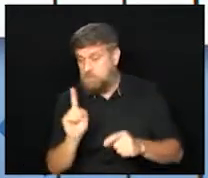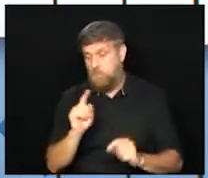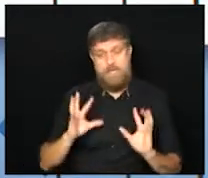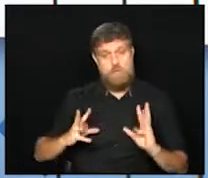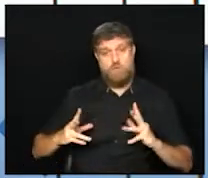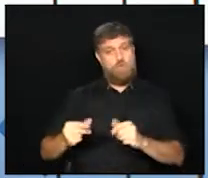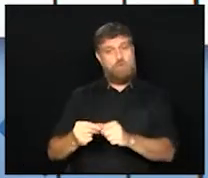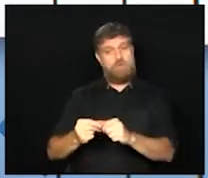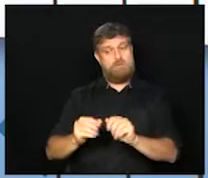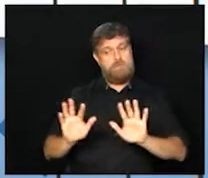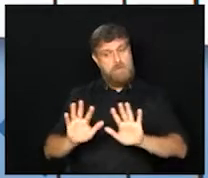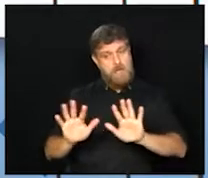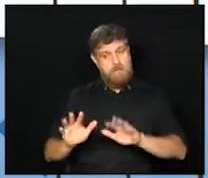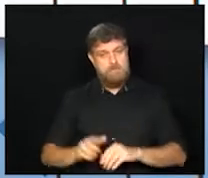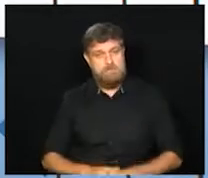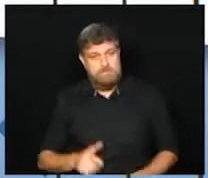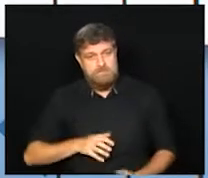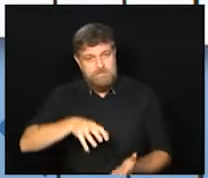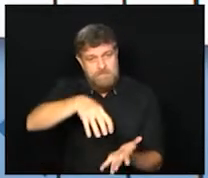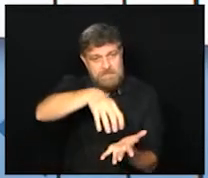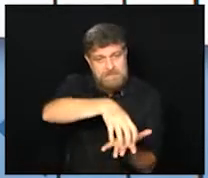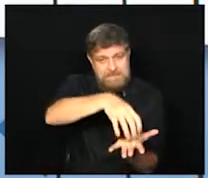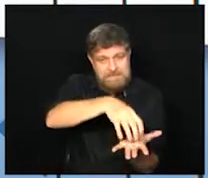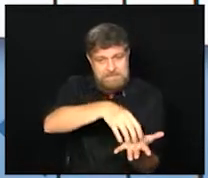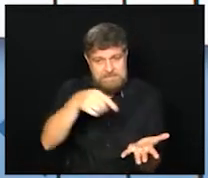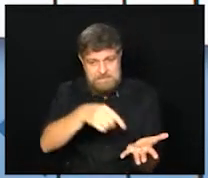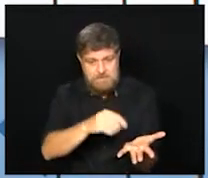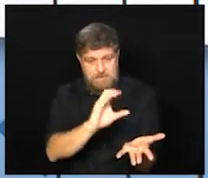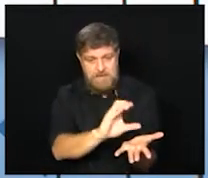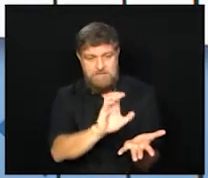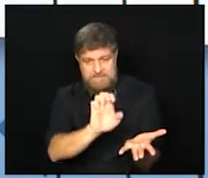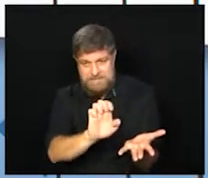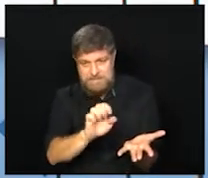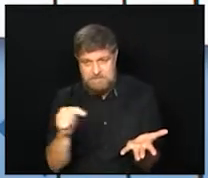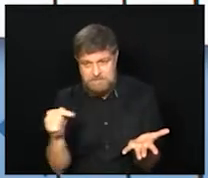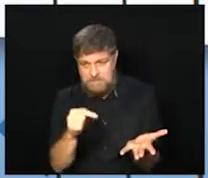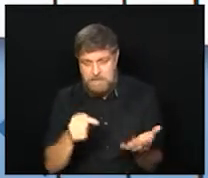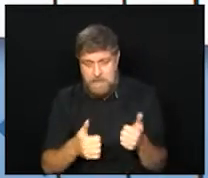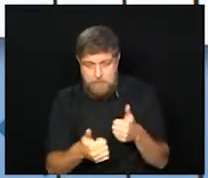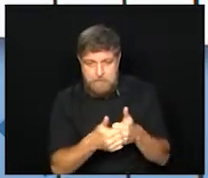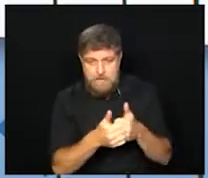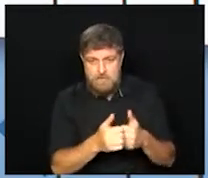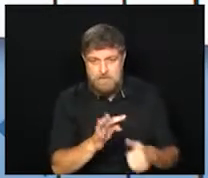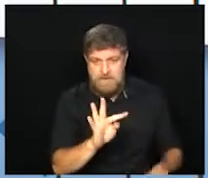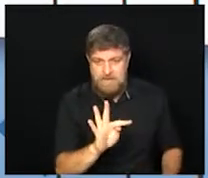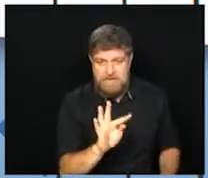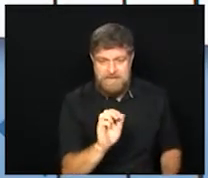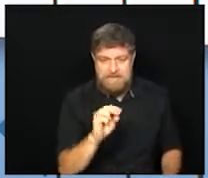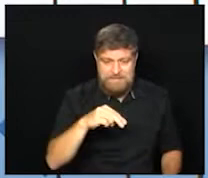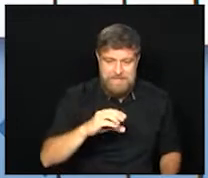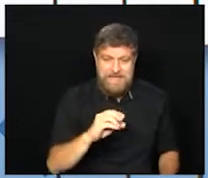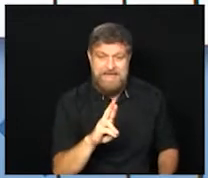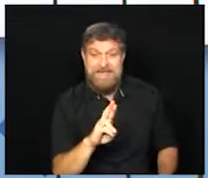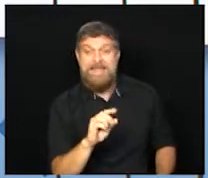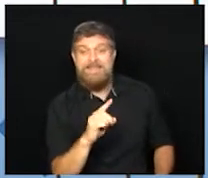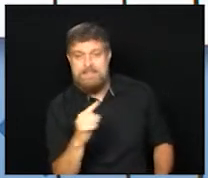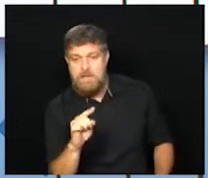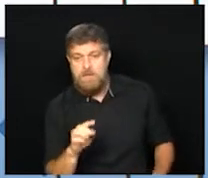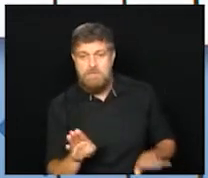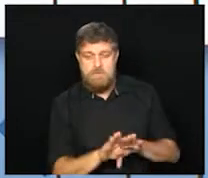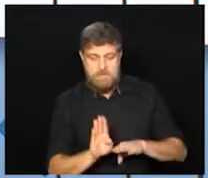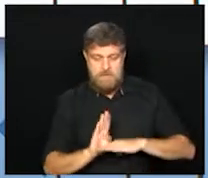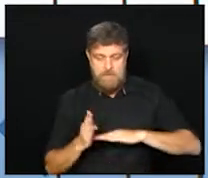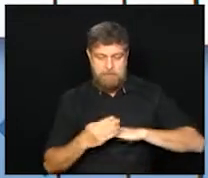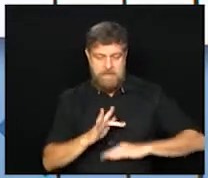esse público, é no Centro de Saúde Campos Elíseos, que fica lá no Tancredão, no Jardim Fernanda, no Jardim